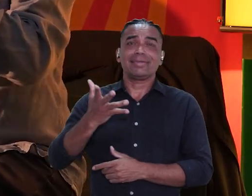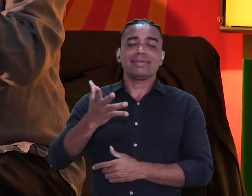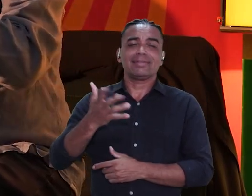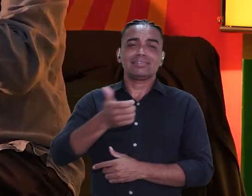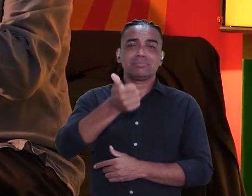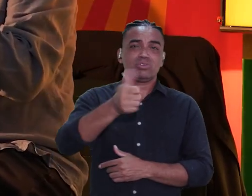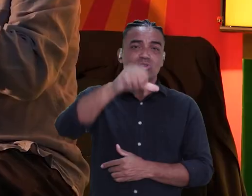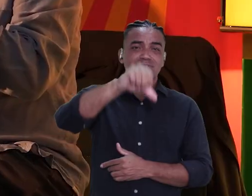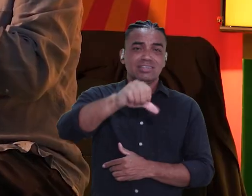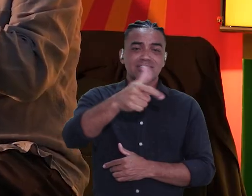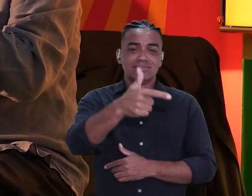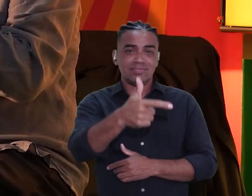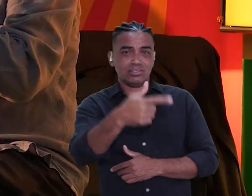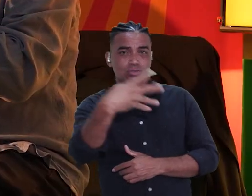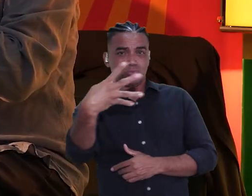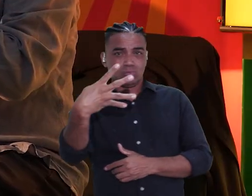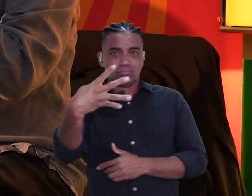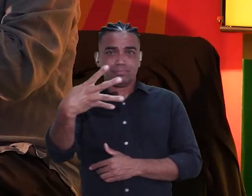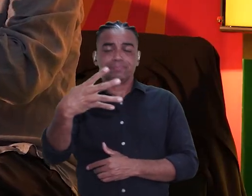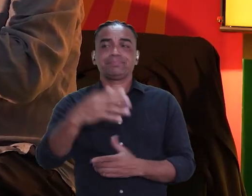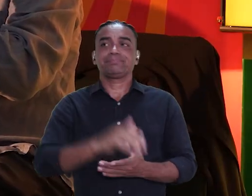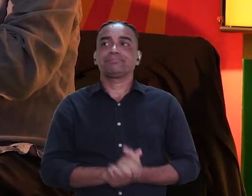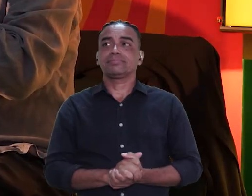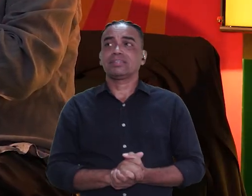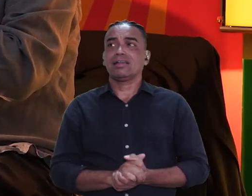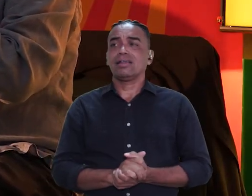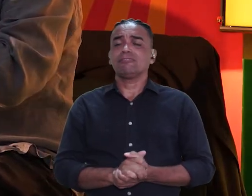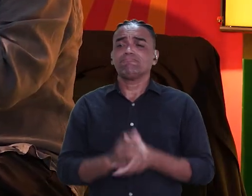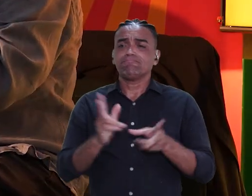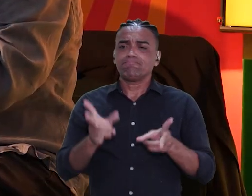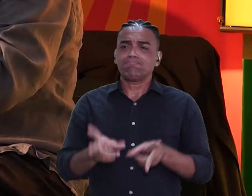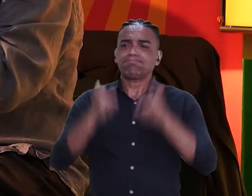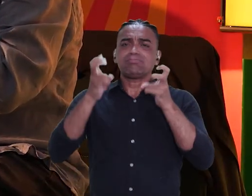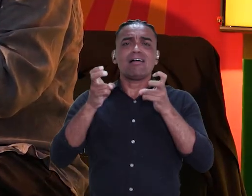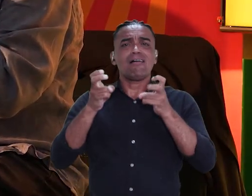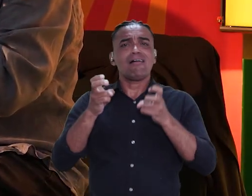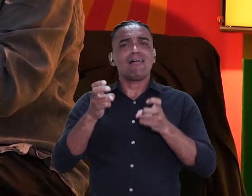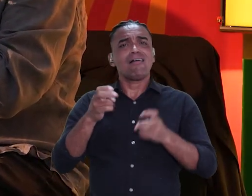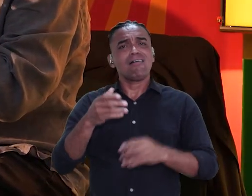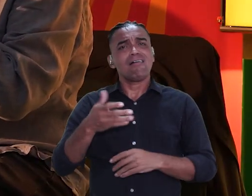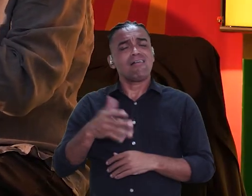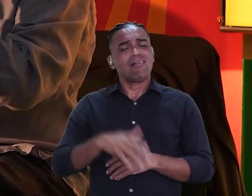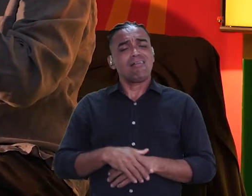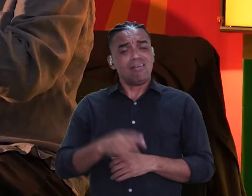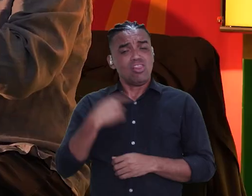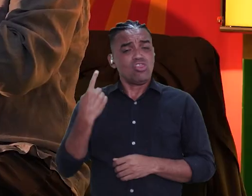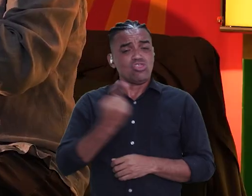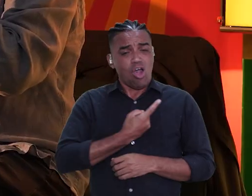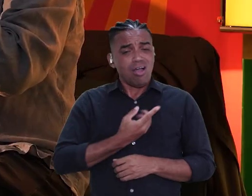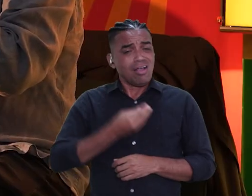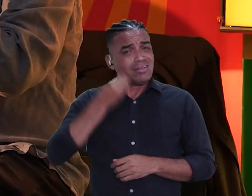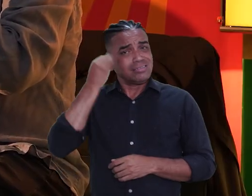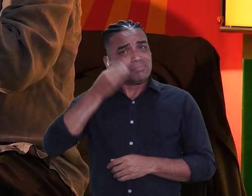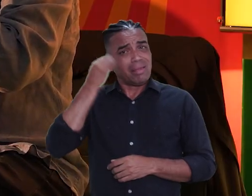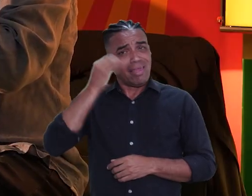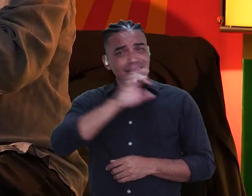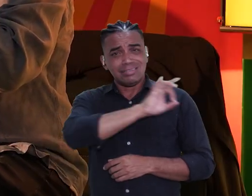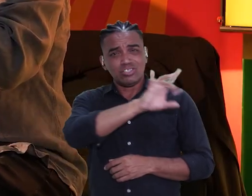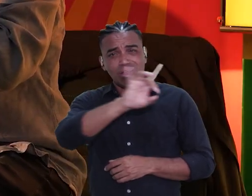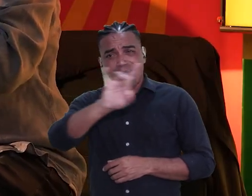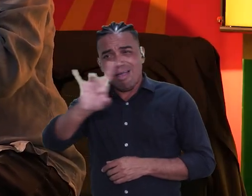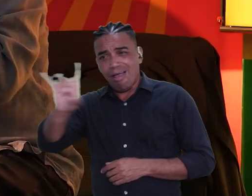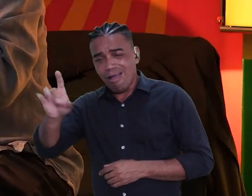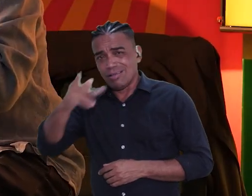em 1924, não é? Capta o fato de que nós, é uma experiência individual, uma